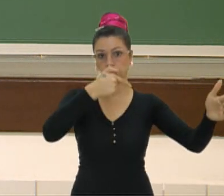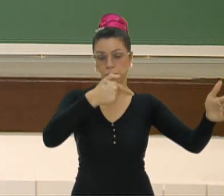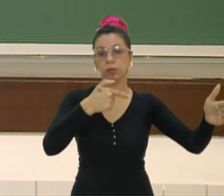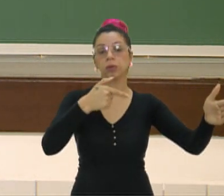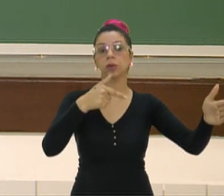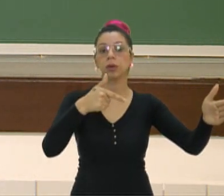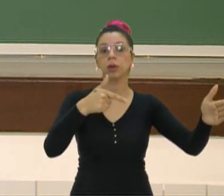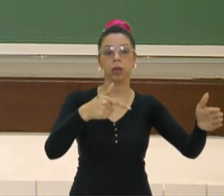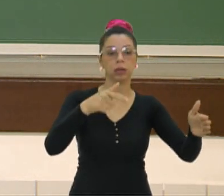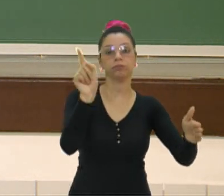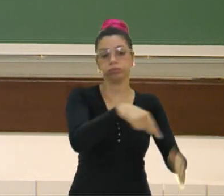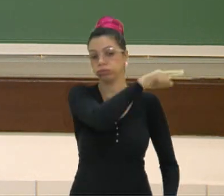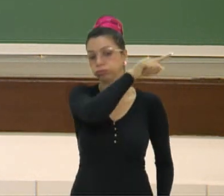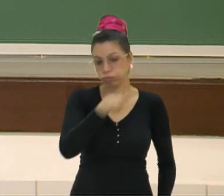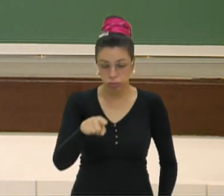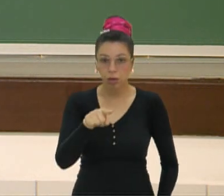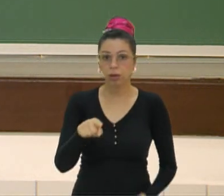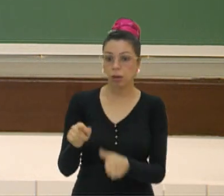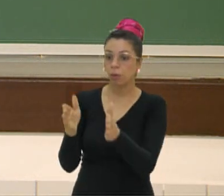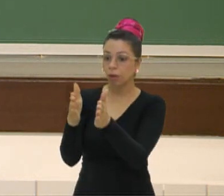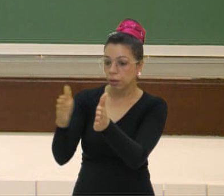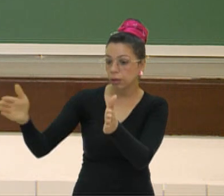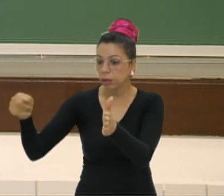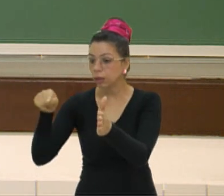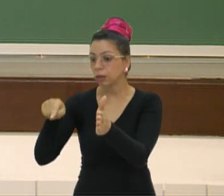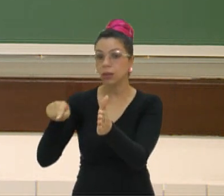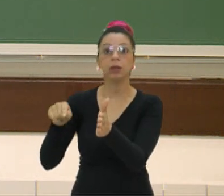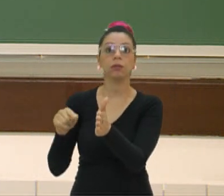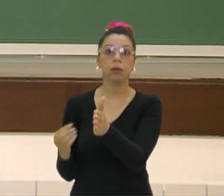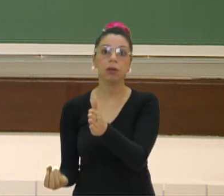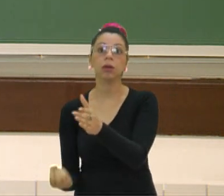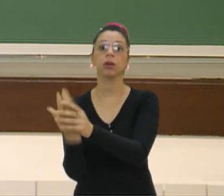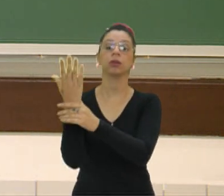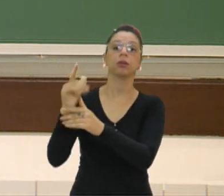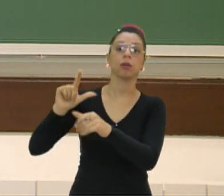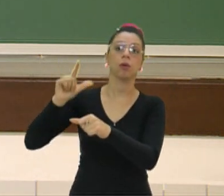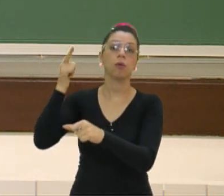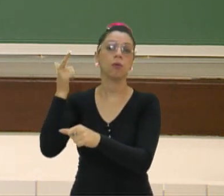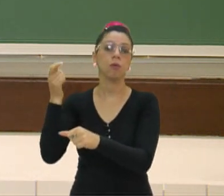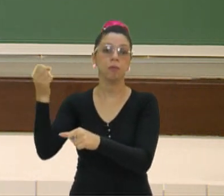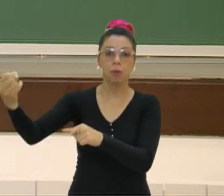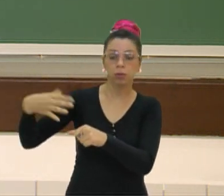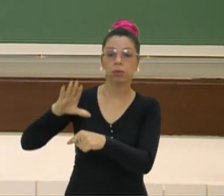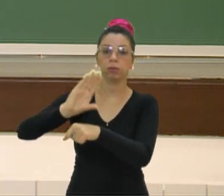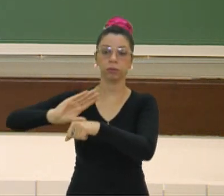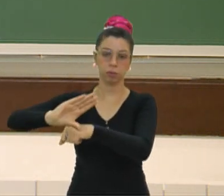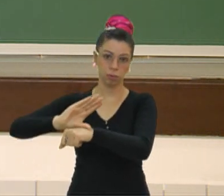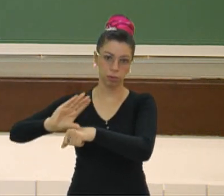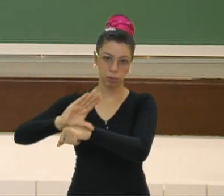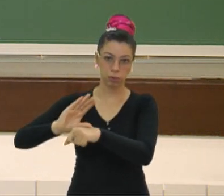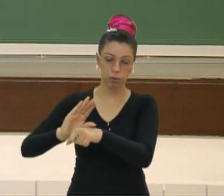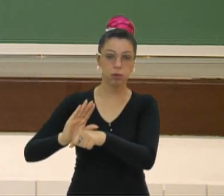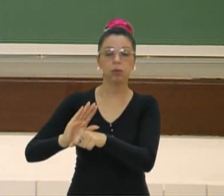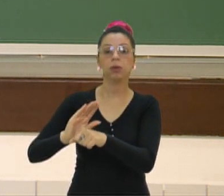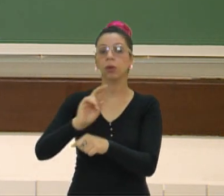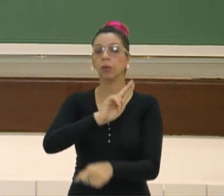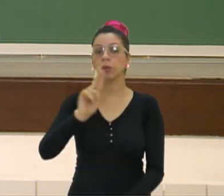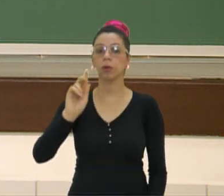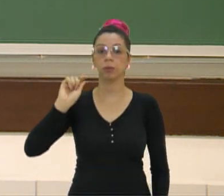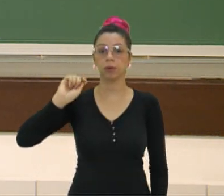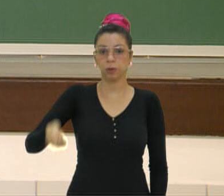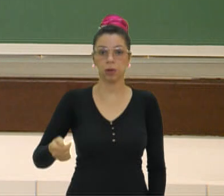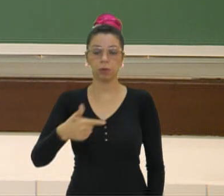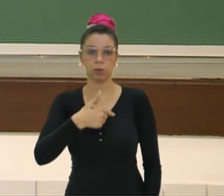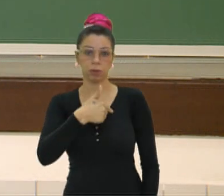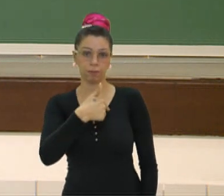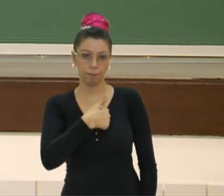nova Constituição, que chamamos aí de ditadura do Estado Novo, que vai até 45, quando ele renuncia, ok?